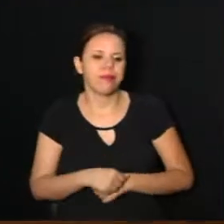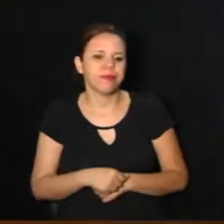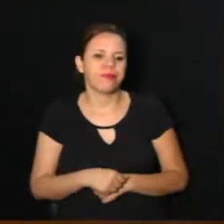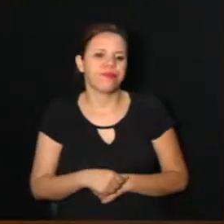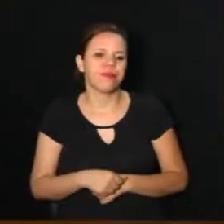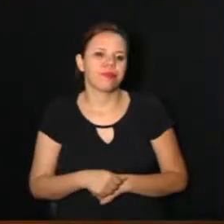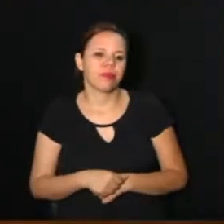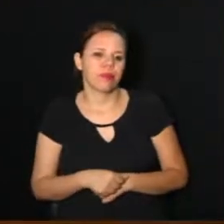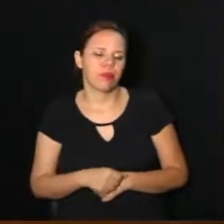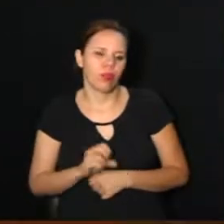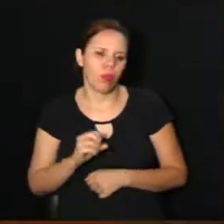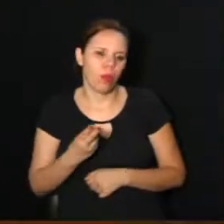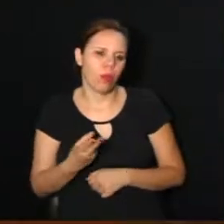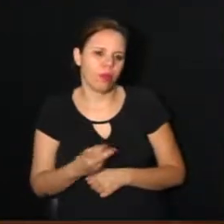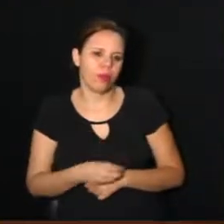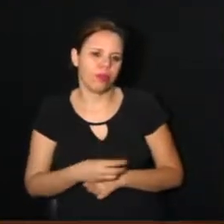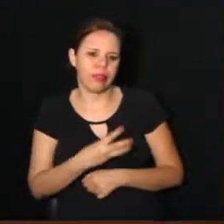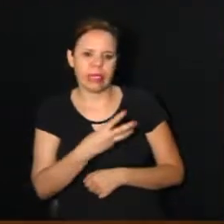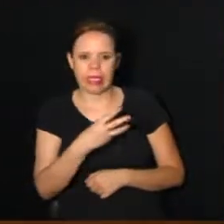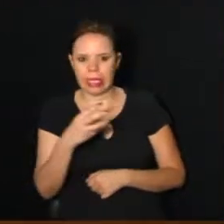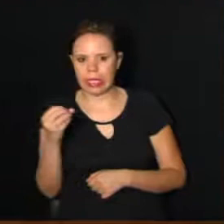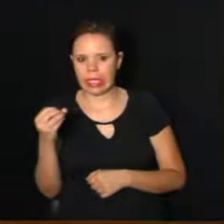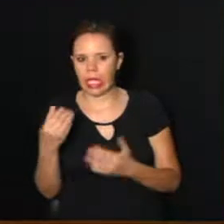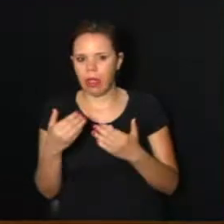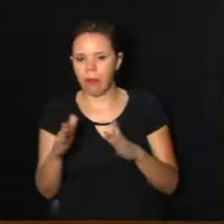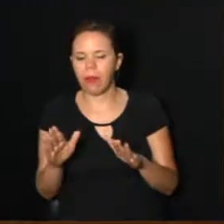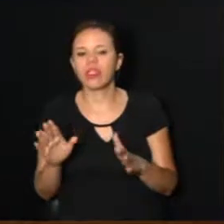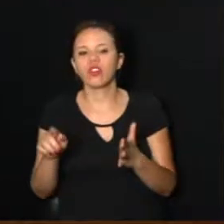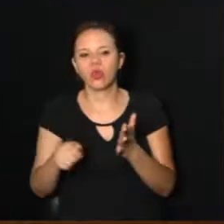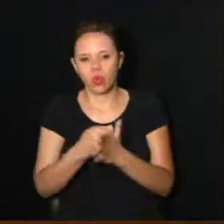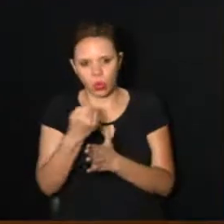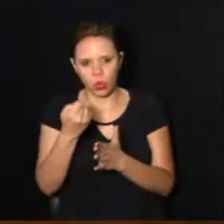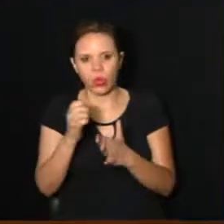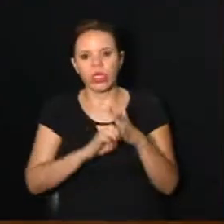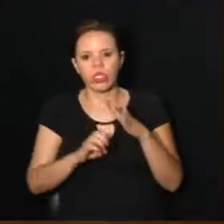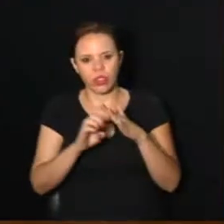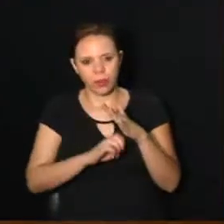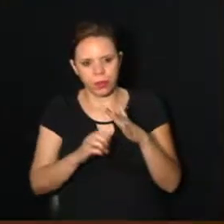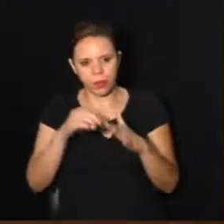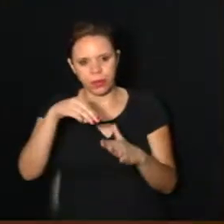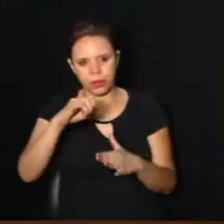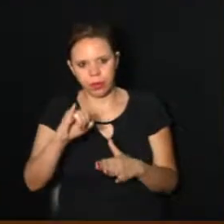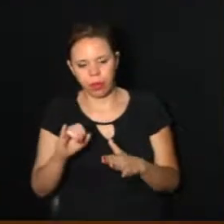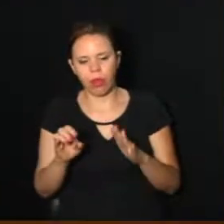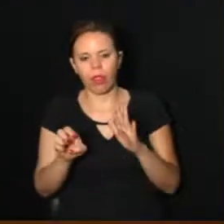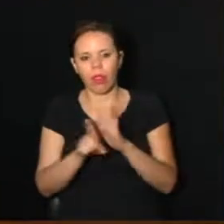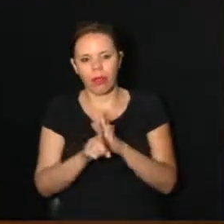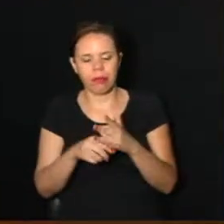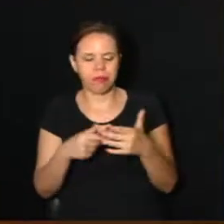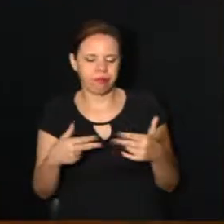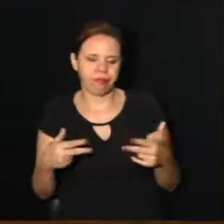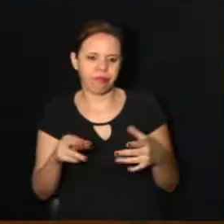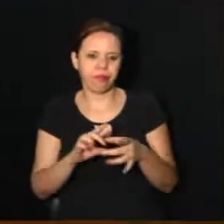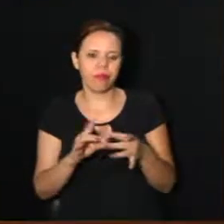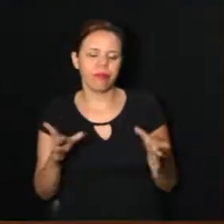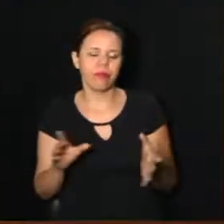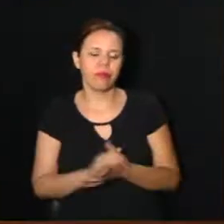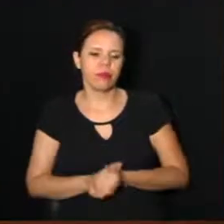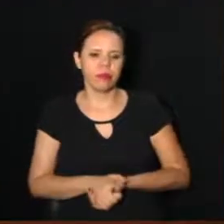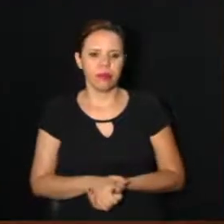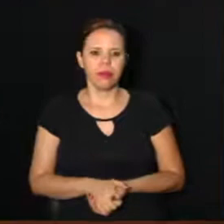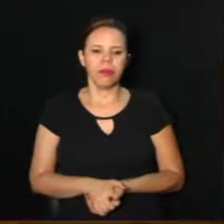ou dizer, umas 300 aberturas de empresas, né, com esse nível